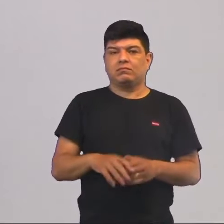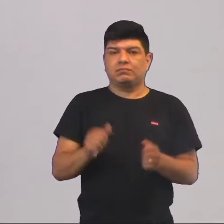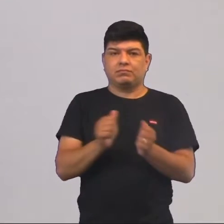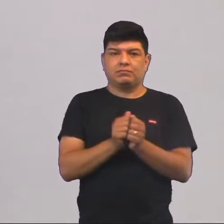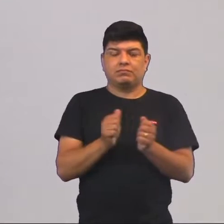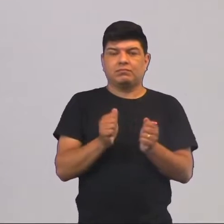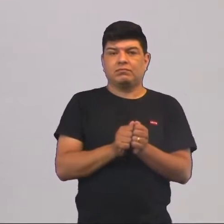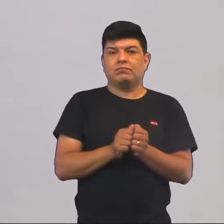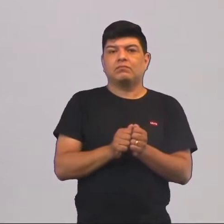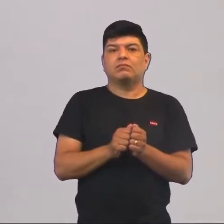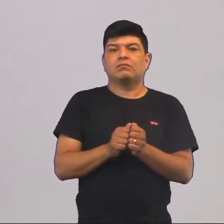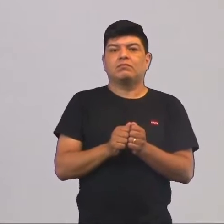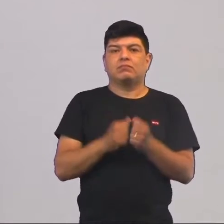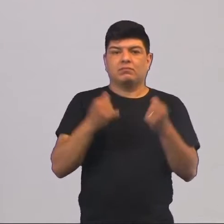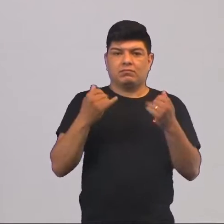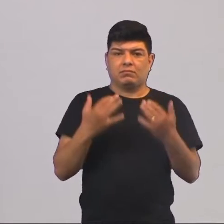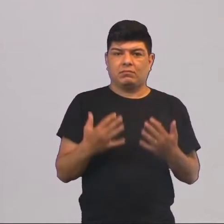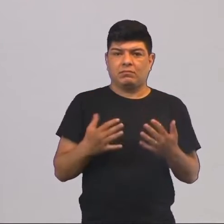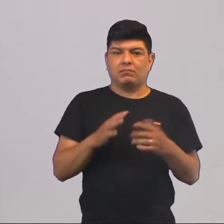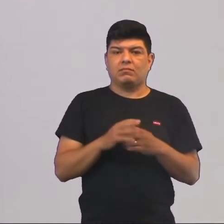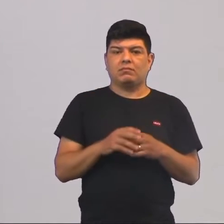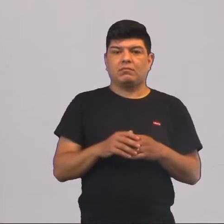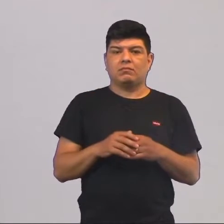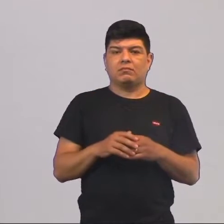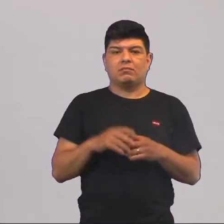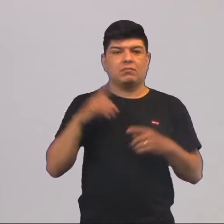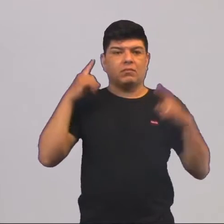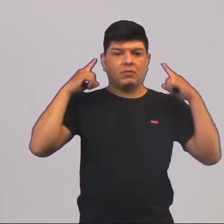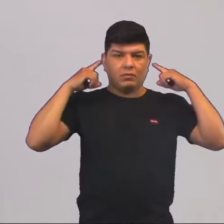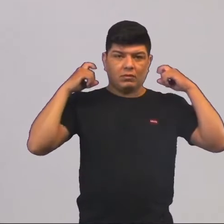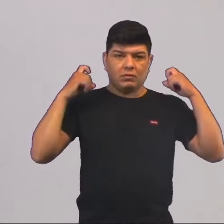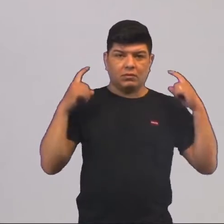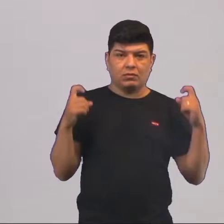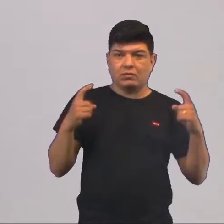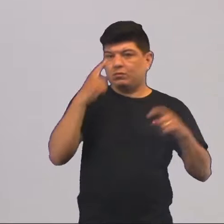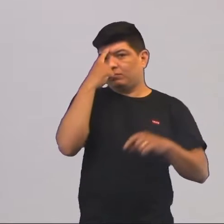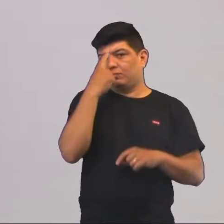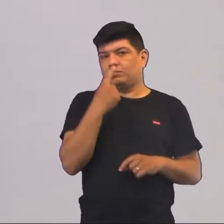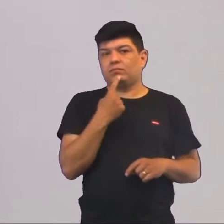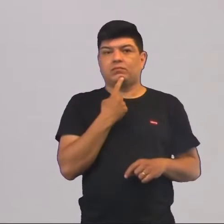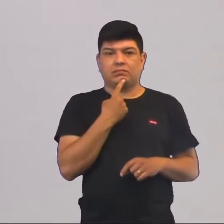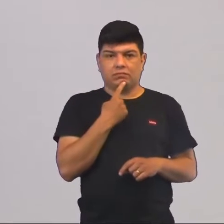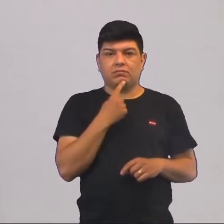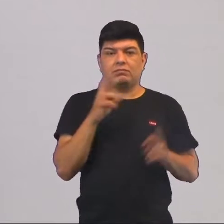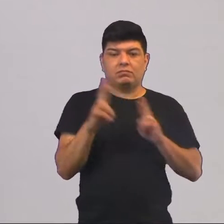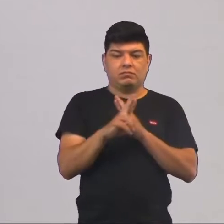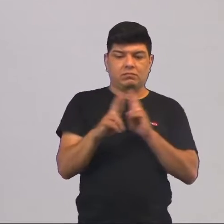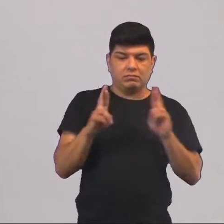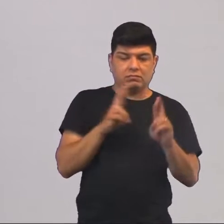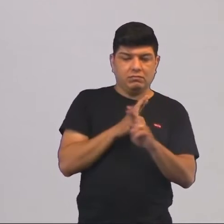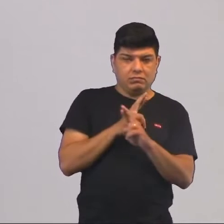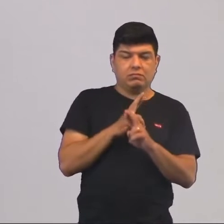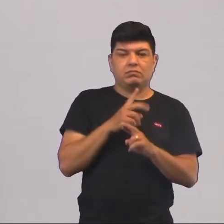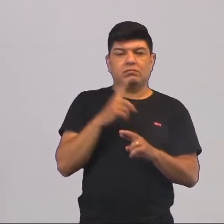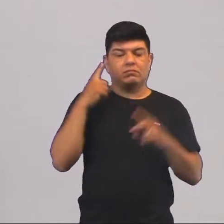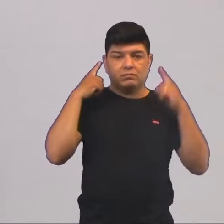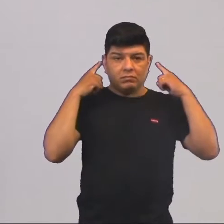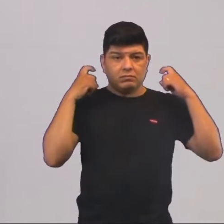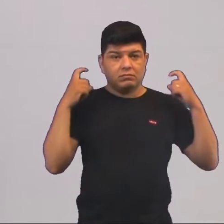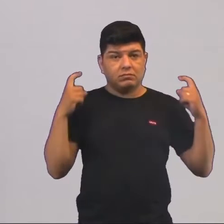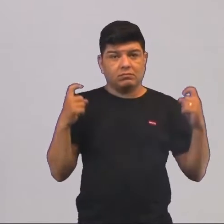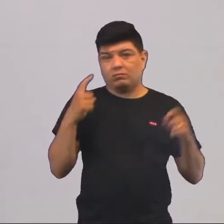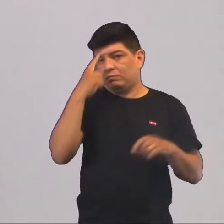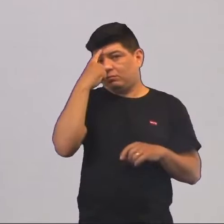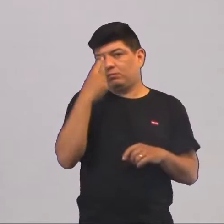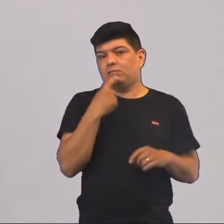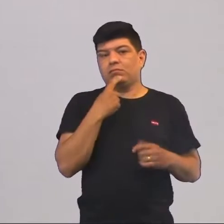estaremos juntos aqui para falar um pouquinho sobre o som e imagem, né? A relação aí sobre som e imagem